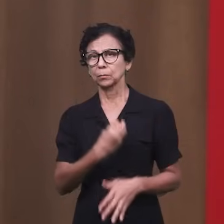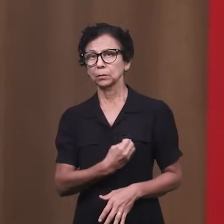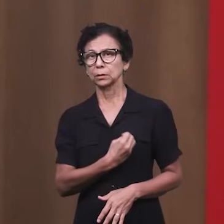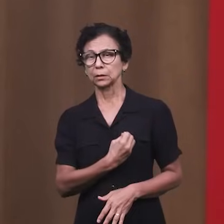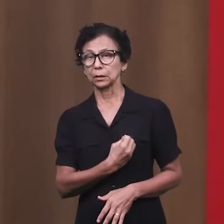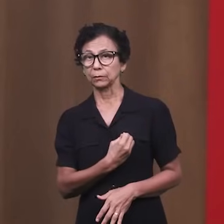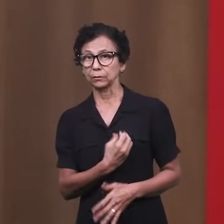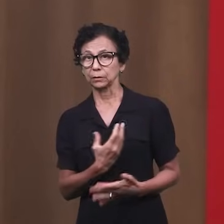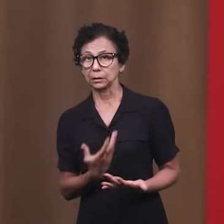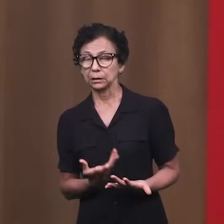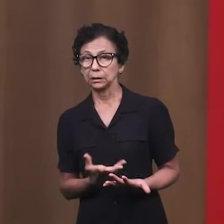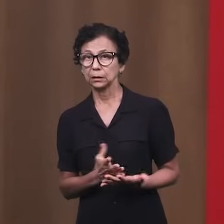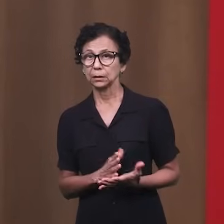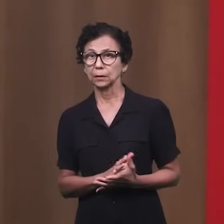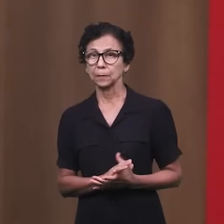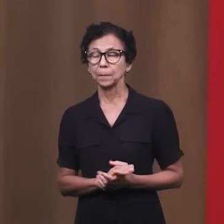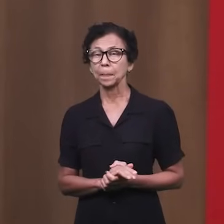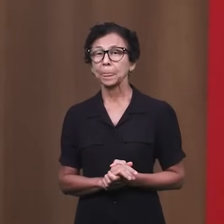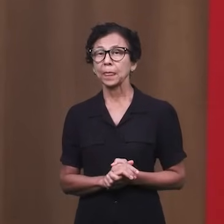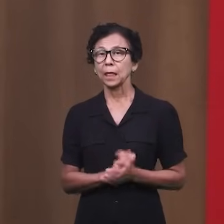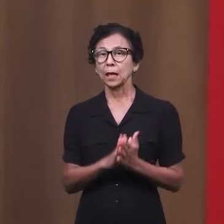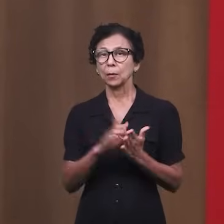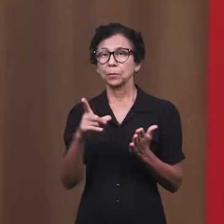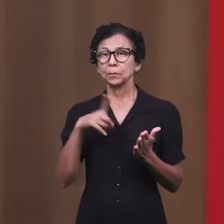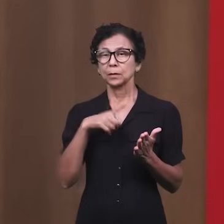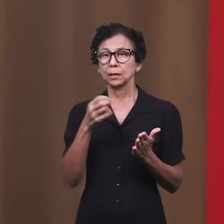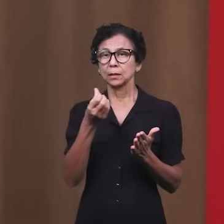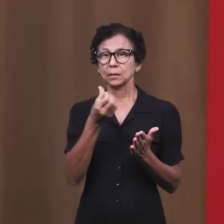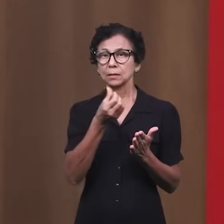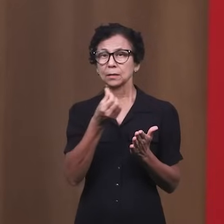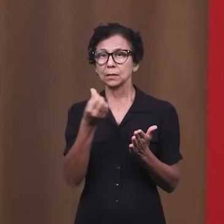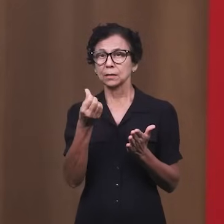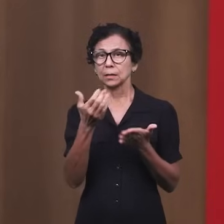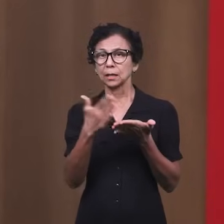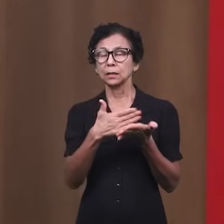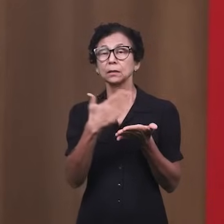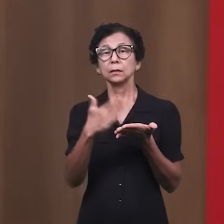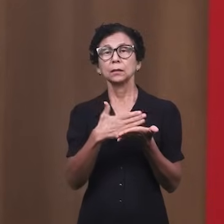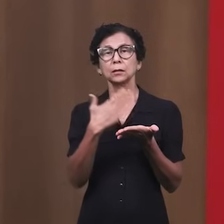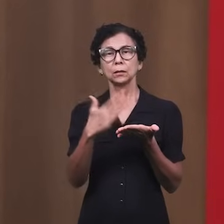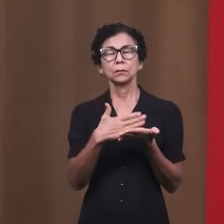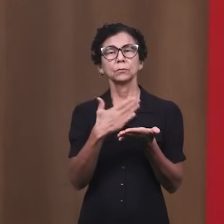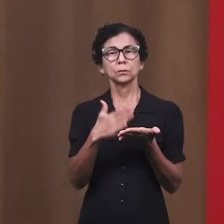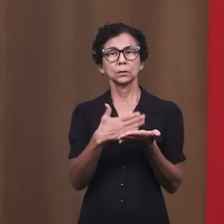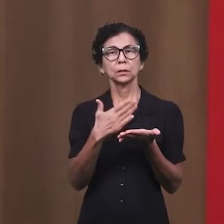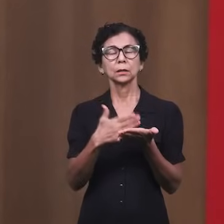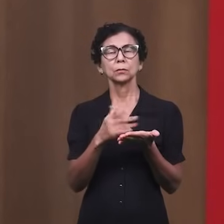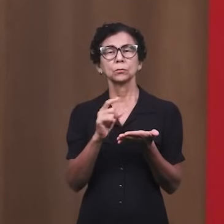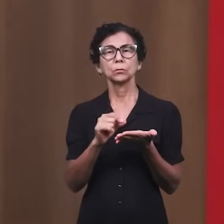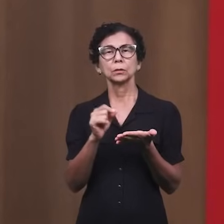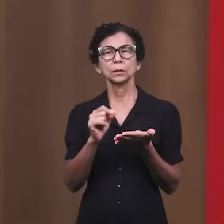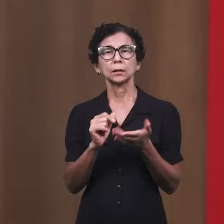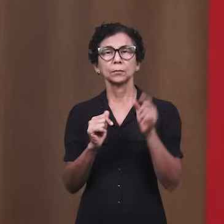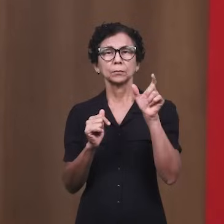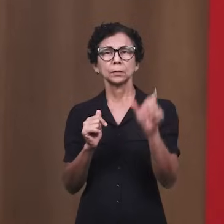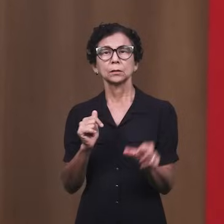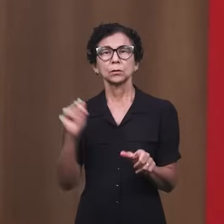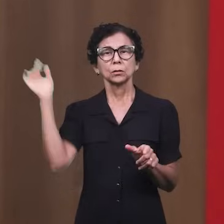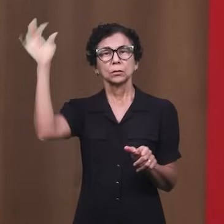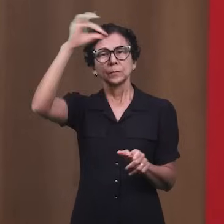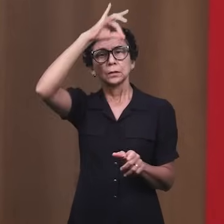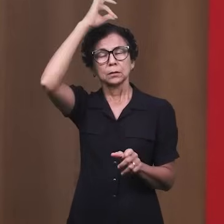da vida que no nosso caso composta de 66 Livros é um conjunto de livros que foram inspirados pelo